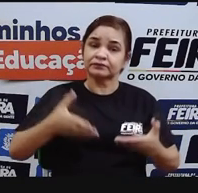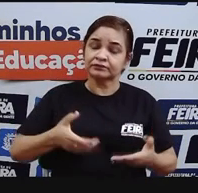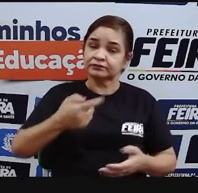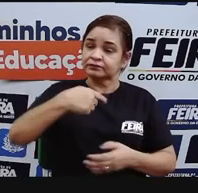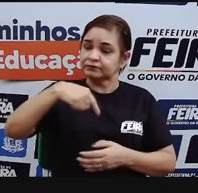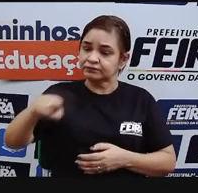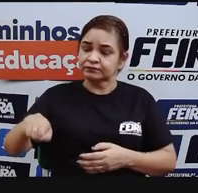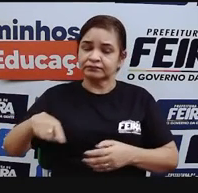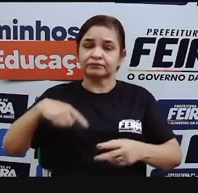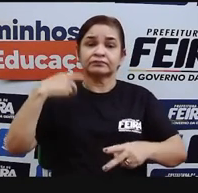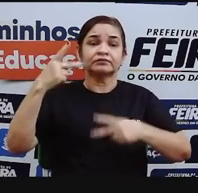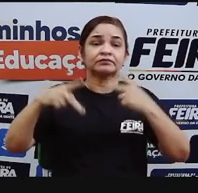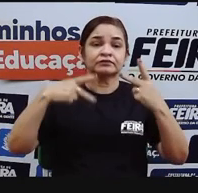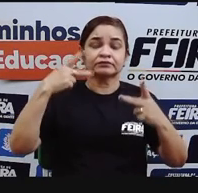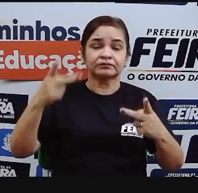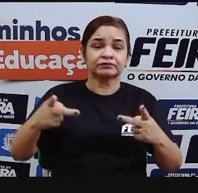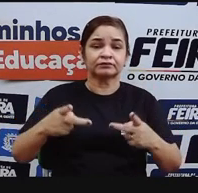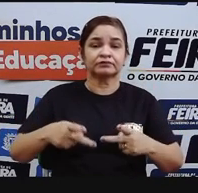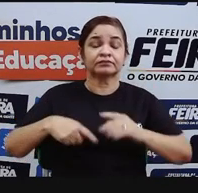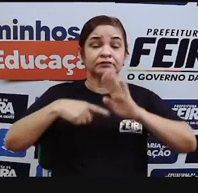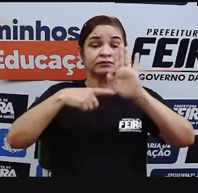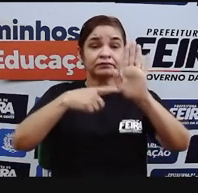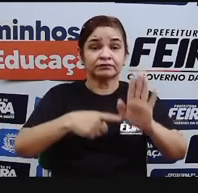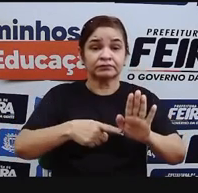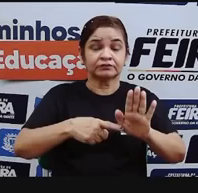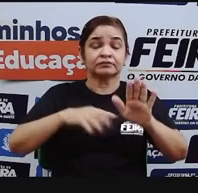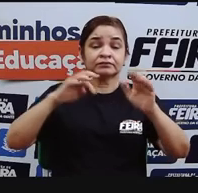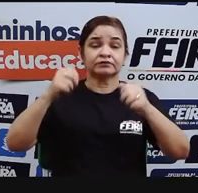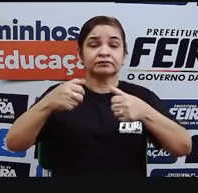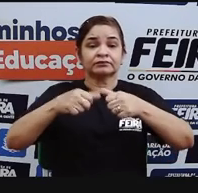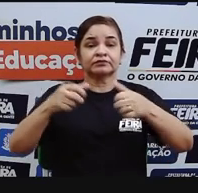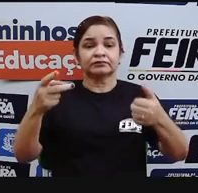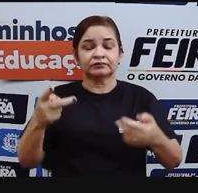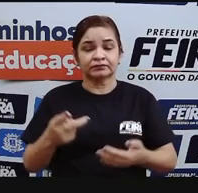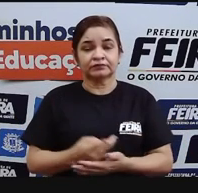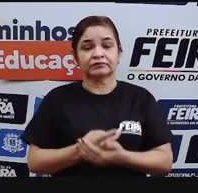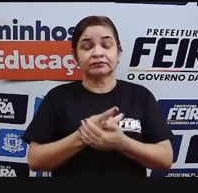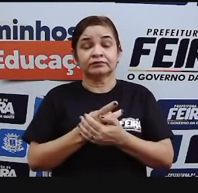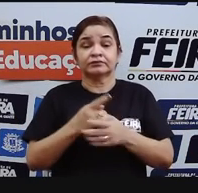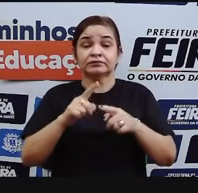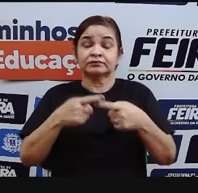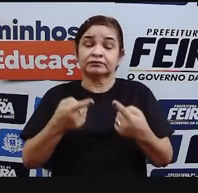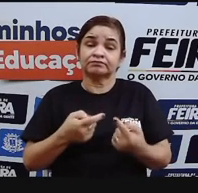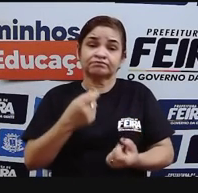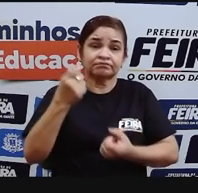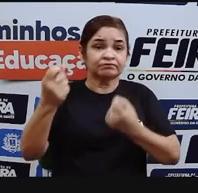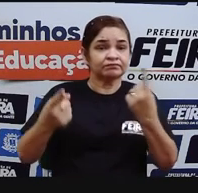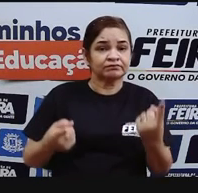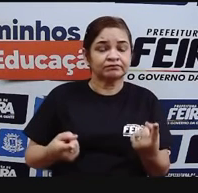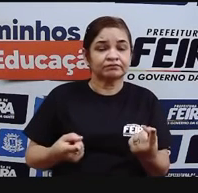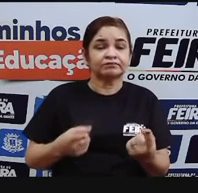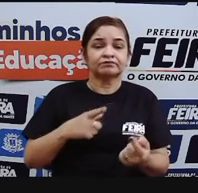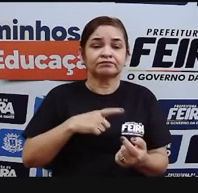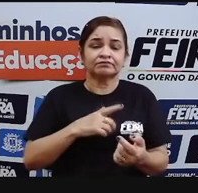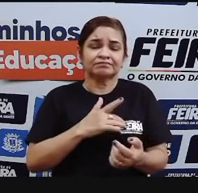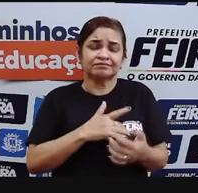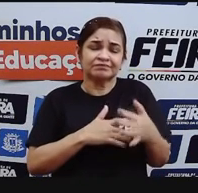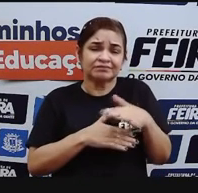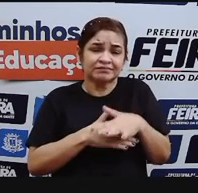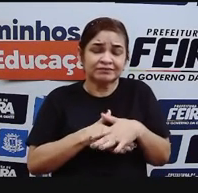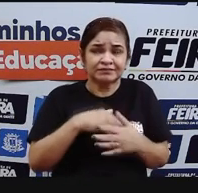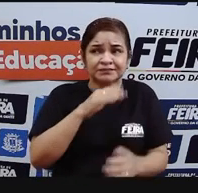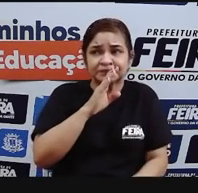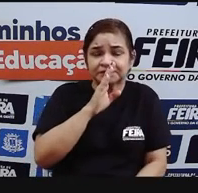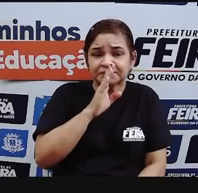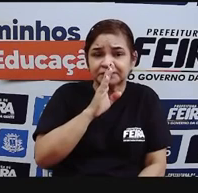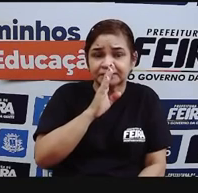muitas mulheres vítimas dessas agressões ainda têm medo de fazer as denúncias. Né? Medo porque às